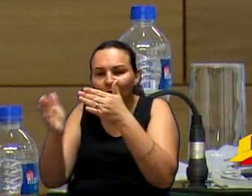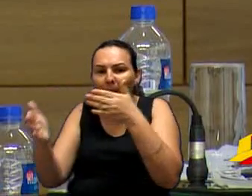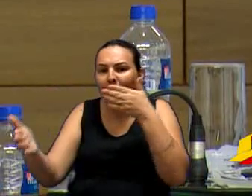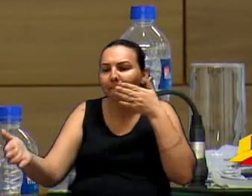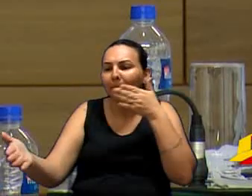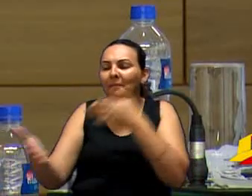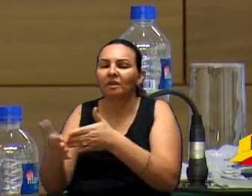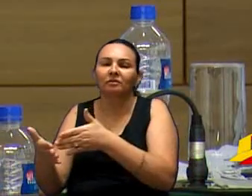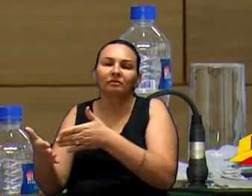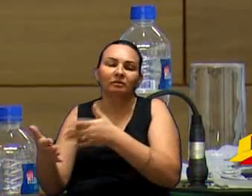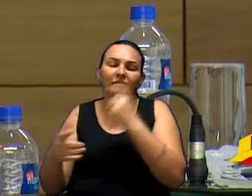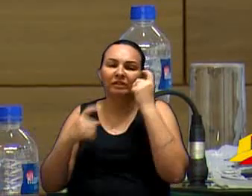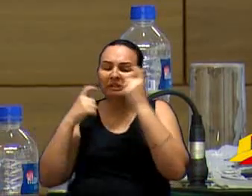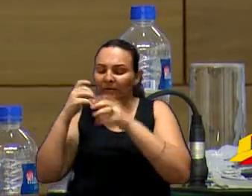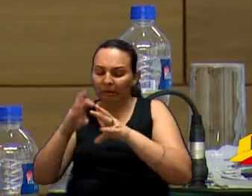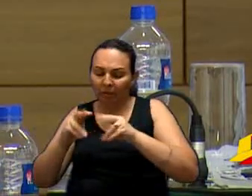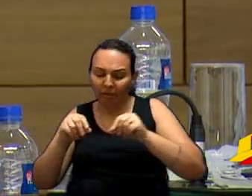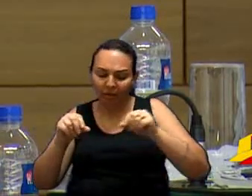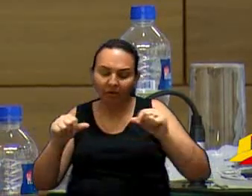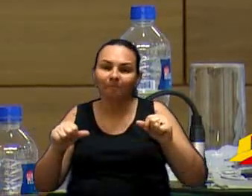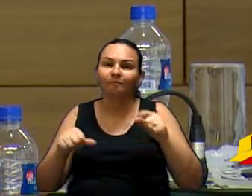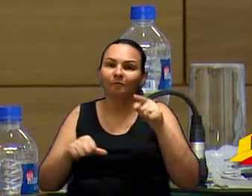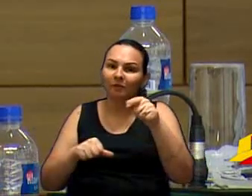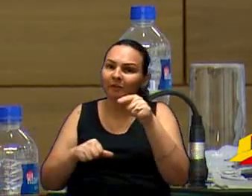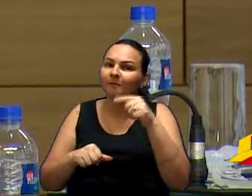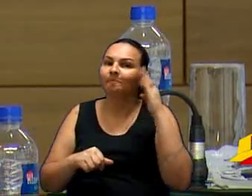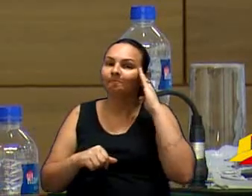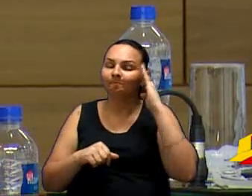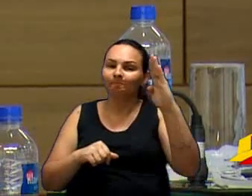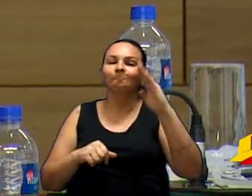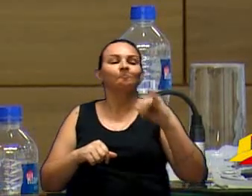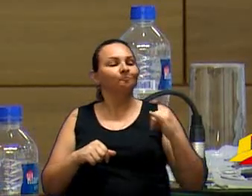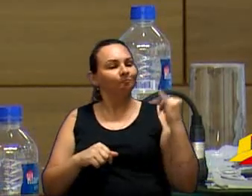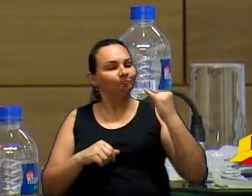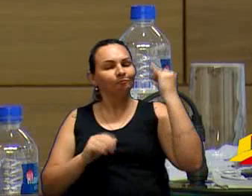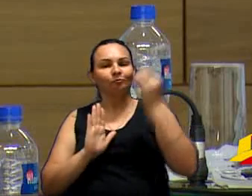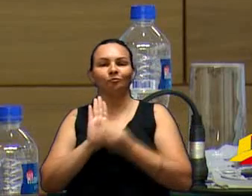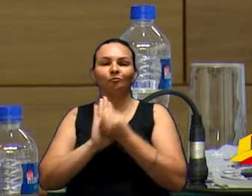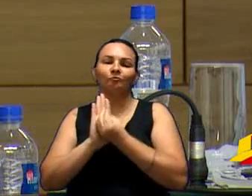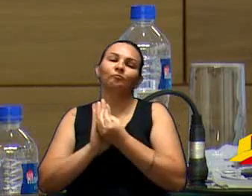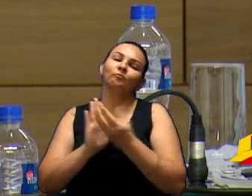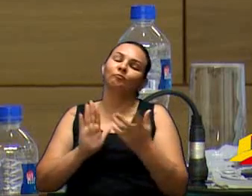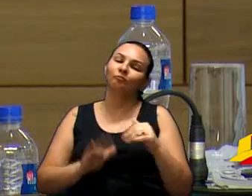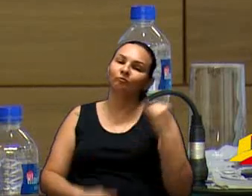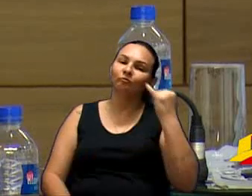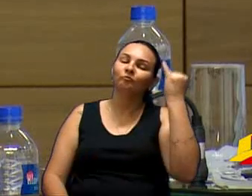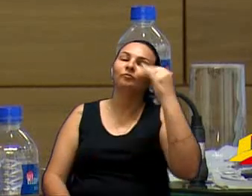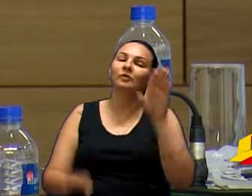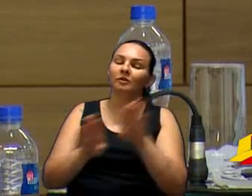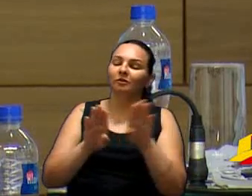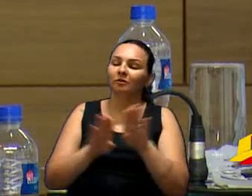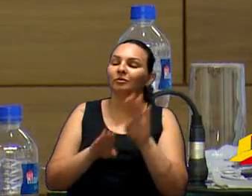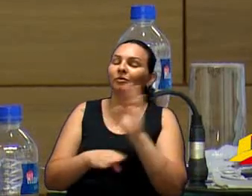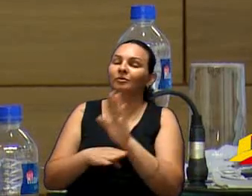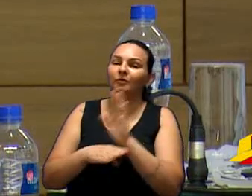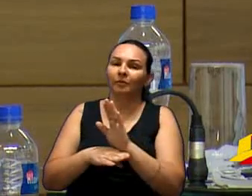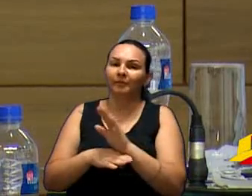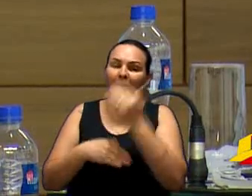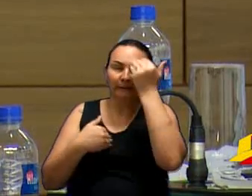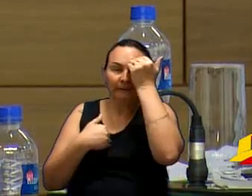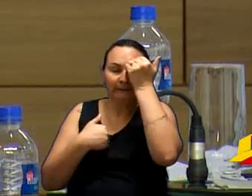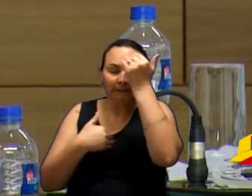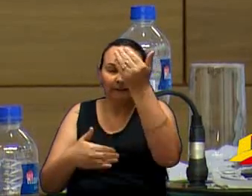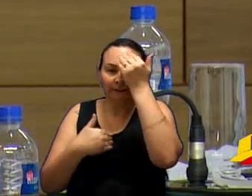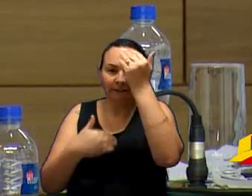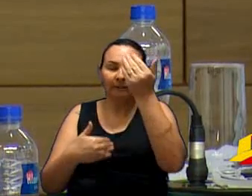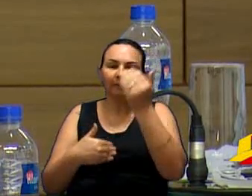na cidade preocupação do solo acho que vocês têm uma função importantíssima e nós vamos estar cobrando com relação a isso também está agradeço ao muricy